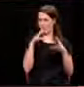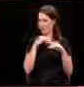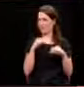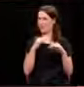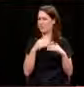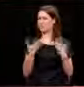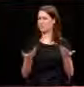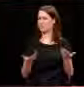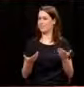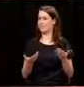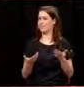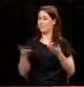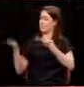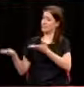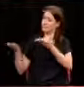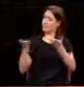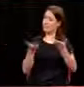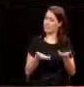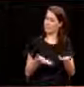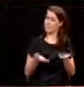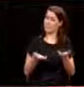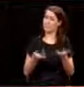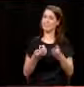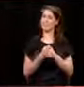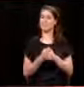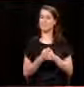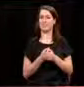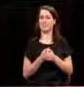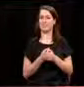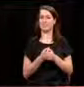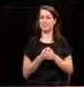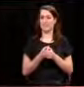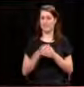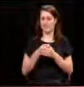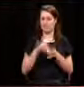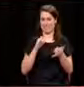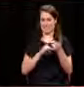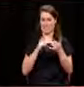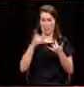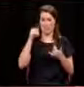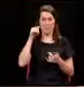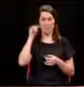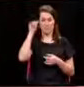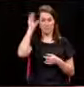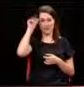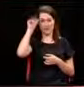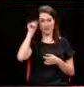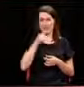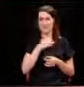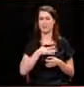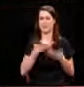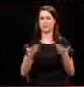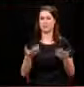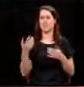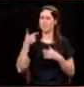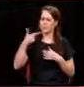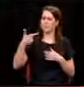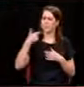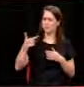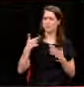que esta adepta do Benfica de Almada posso então mais vezes ligar aqui então para o Em Linha. O que é certo é